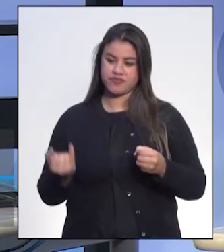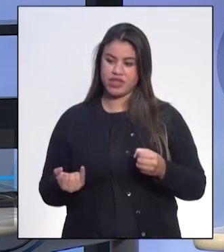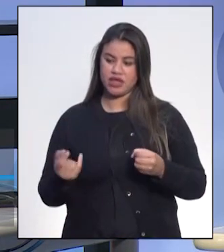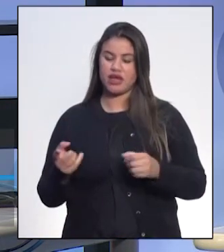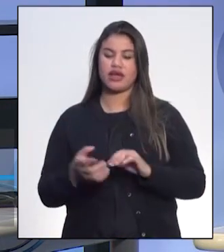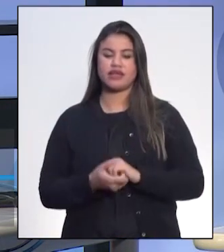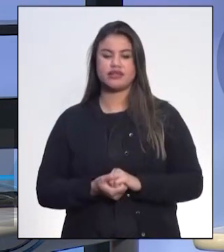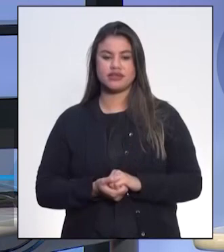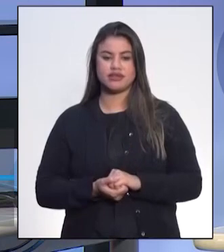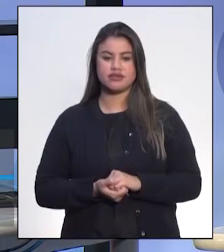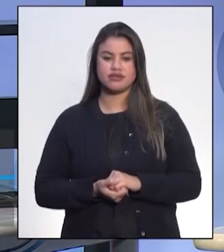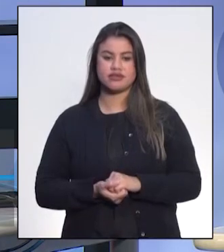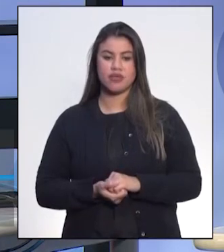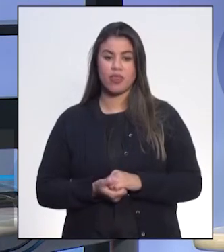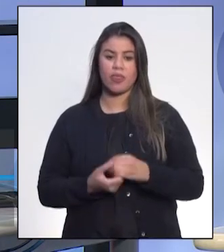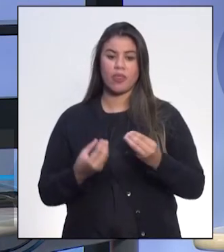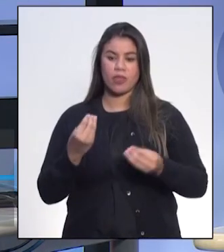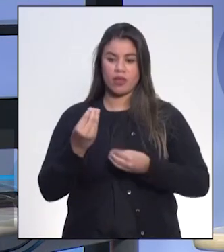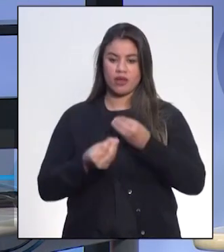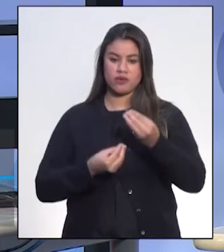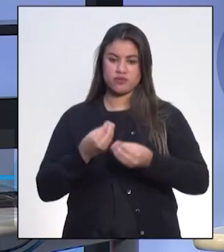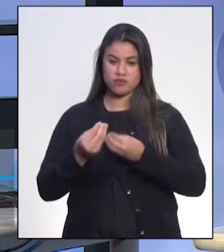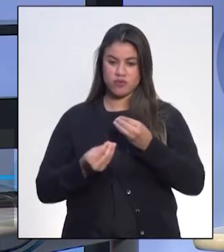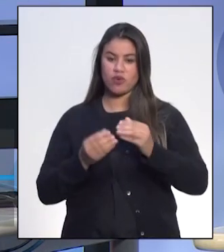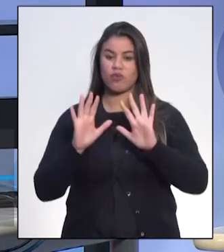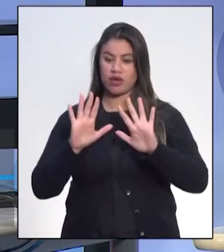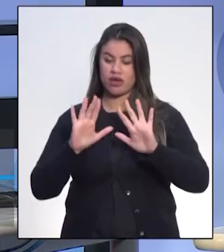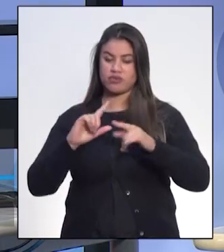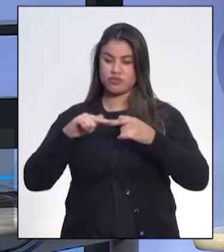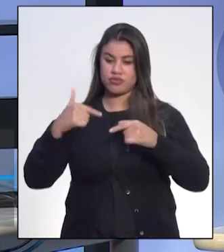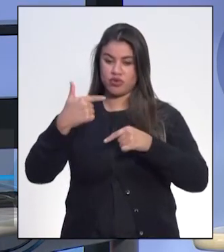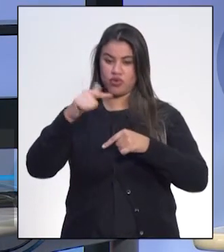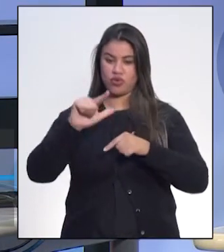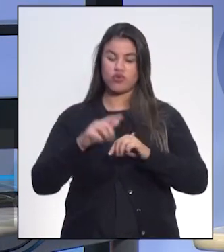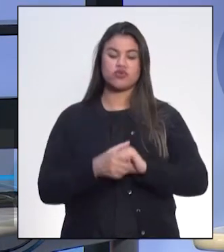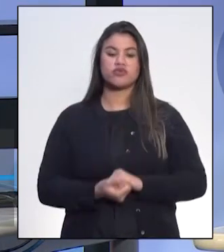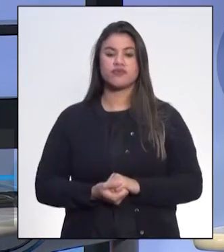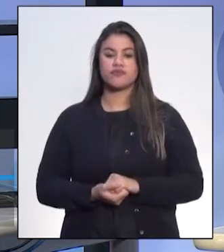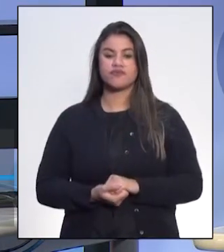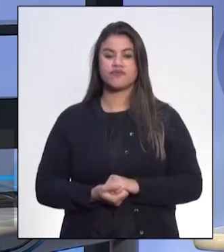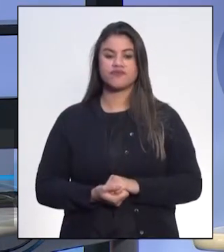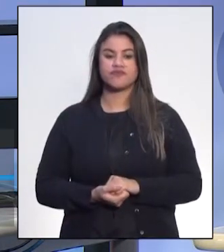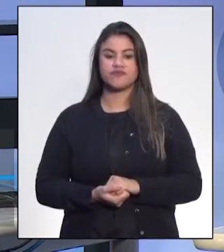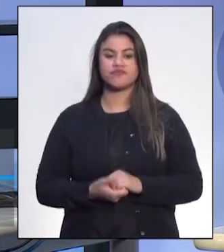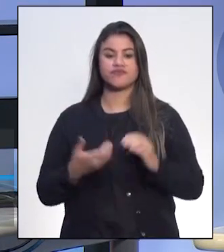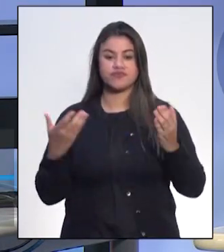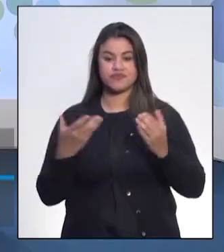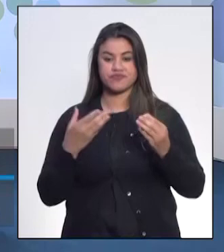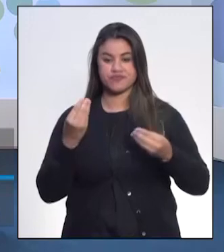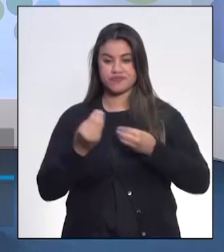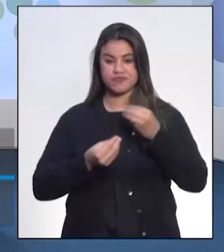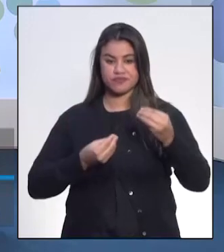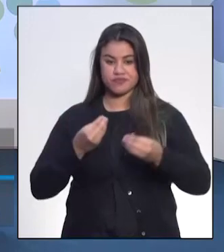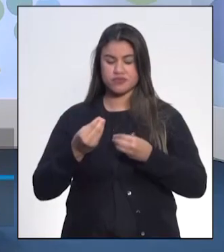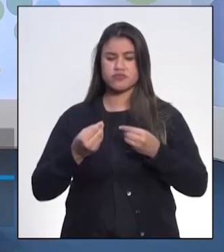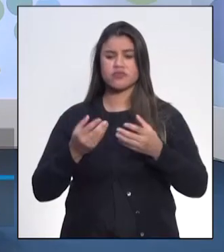vem que ligação que eles vão fazer. Por hora, deixa guardadinho esse item aí, perfeito? Agora, por que,